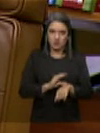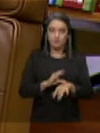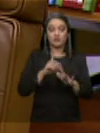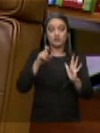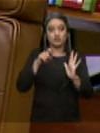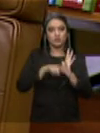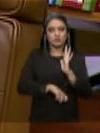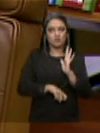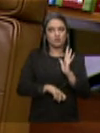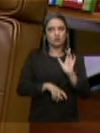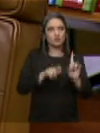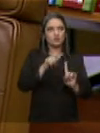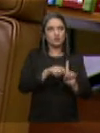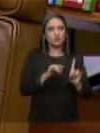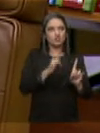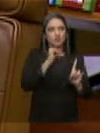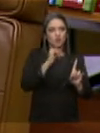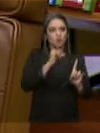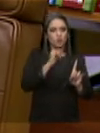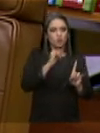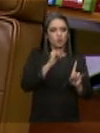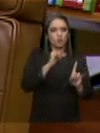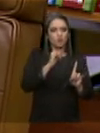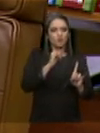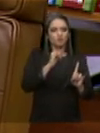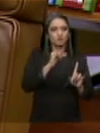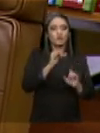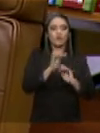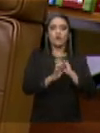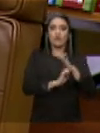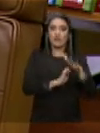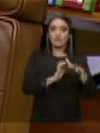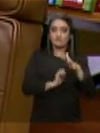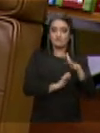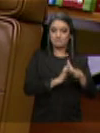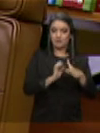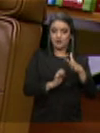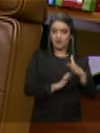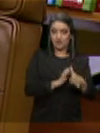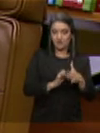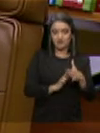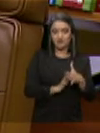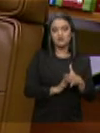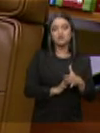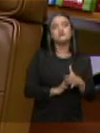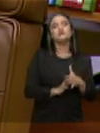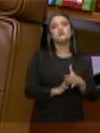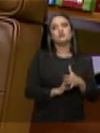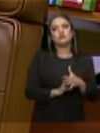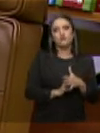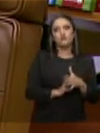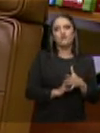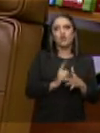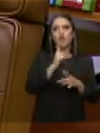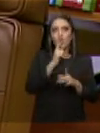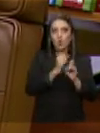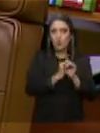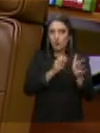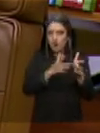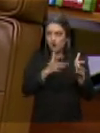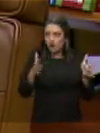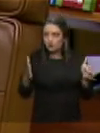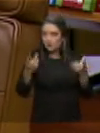em janeiro, as empresas poderão ainda deixar de recolher até janeiro do ano seguinte. Só para ficar